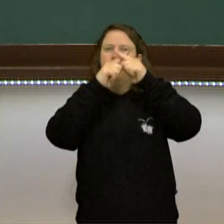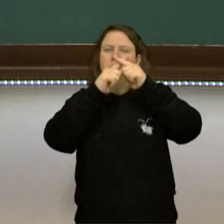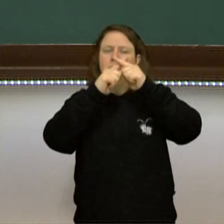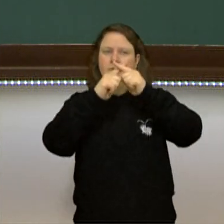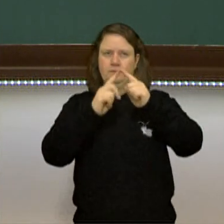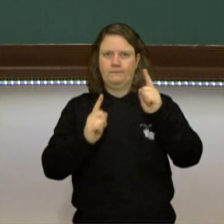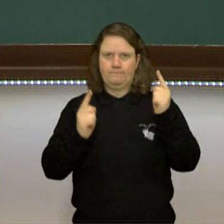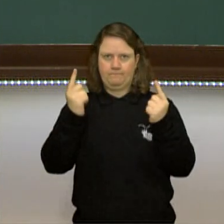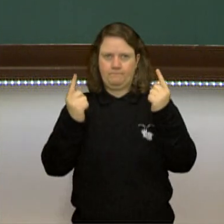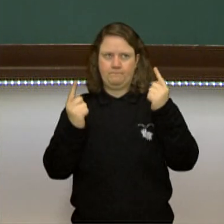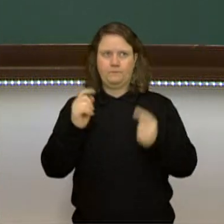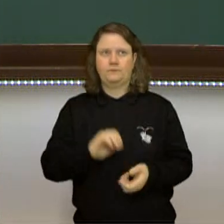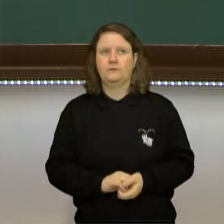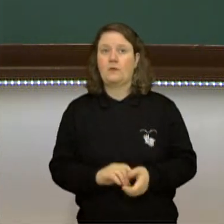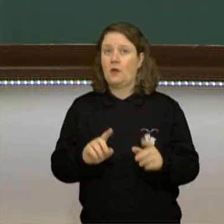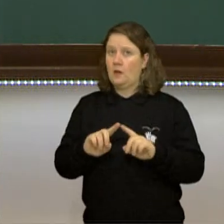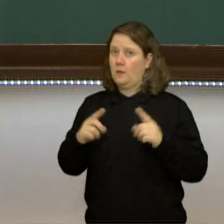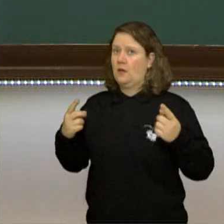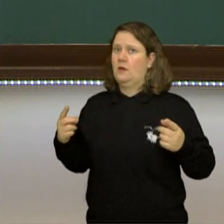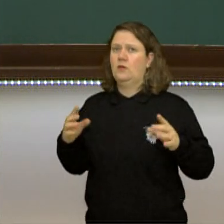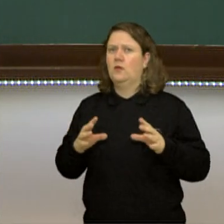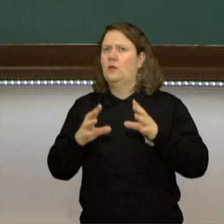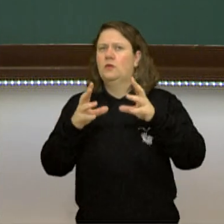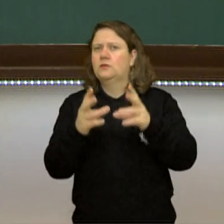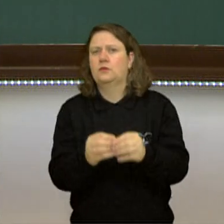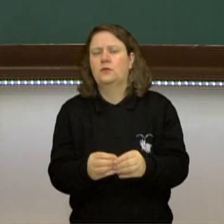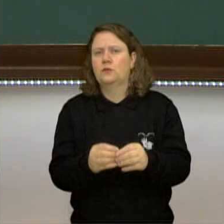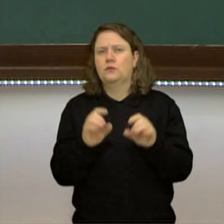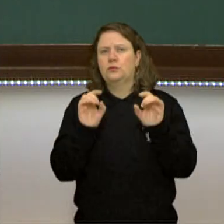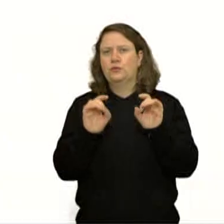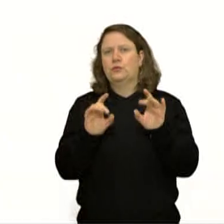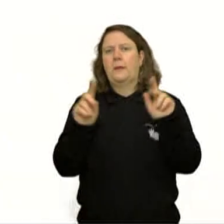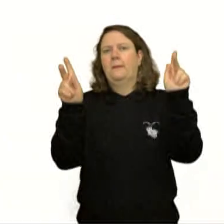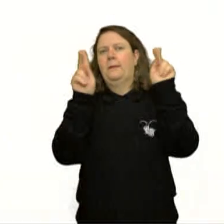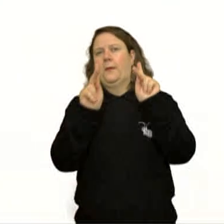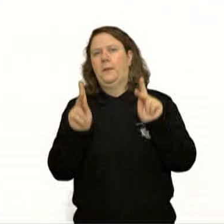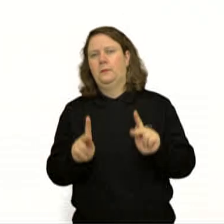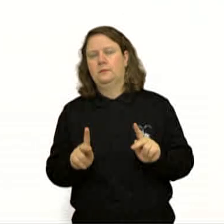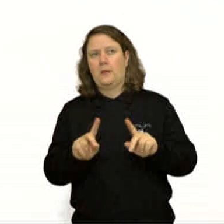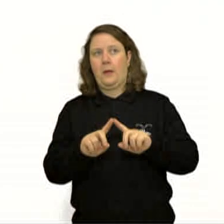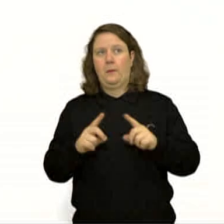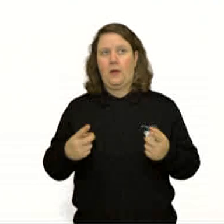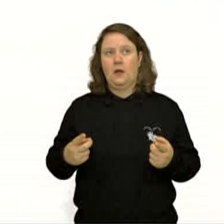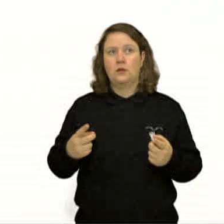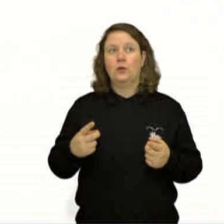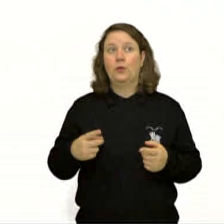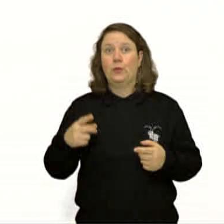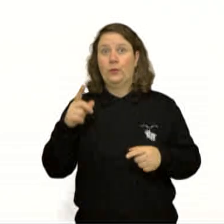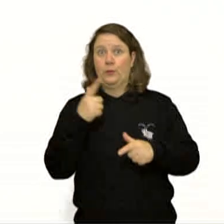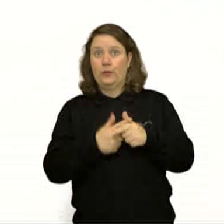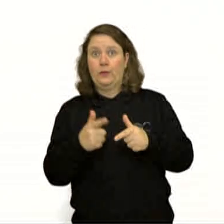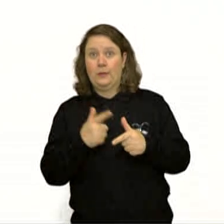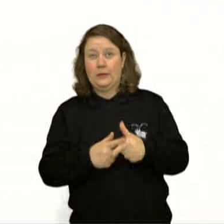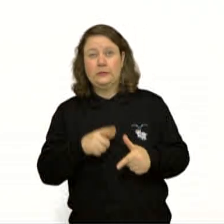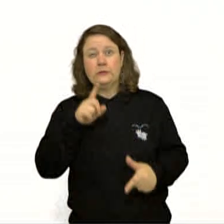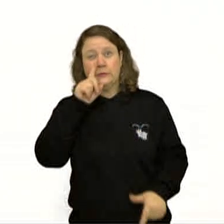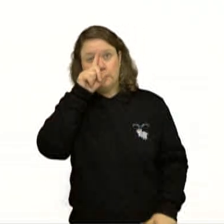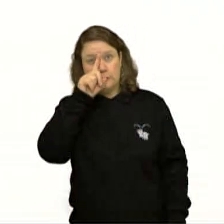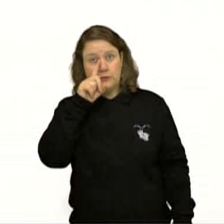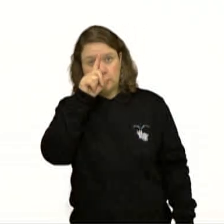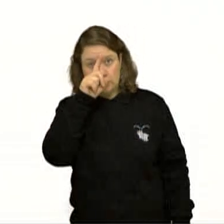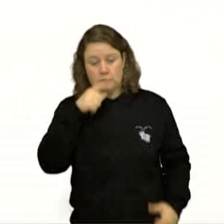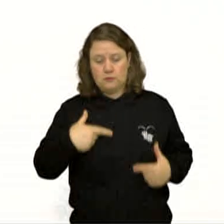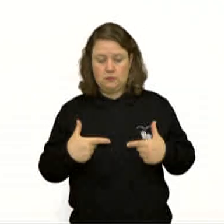Soviética. Mas nem tudo isso aí foram só pazes, tá? O momento de maior perigo, um dos momentos de maior atrito da Guerra Fria